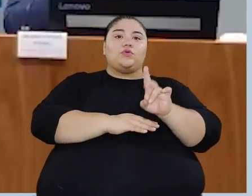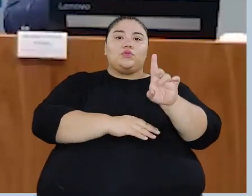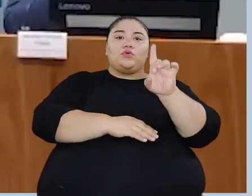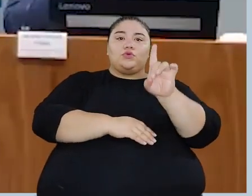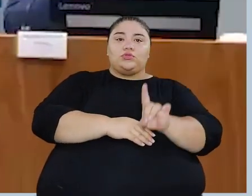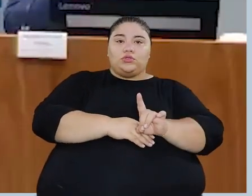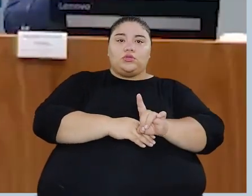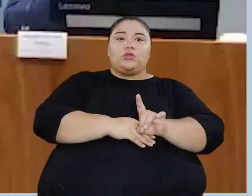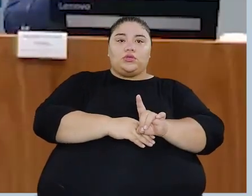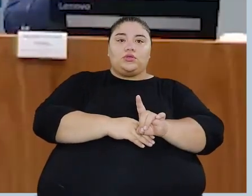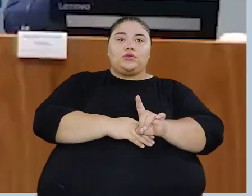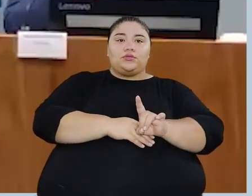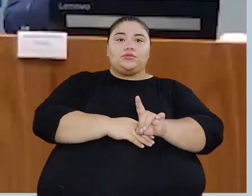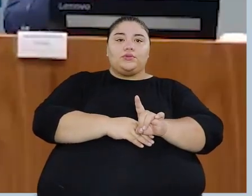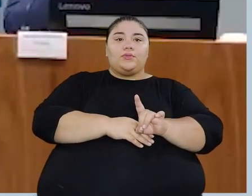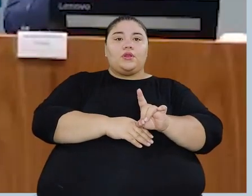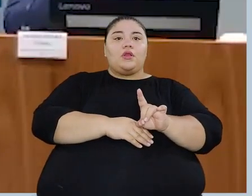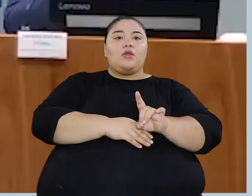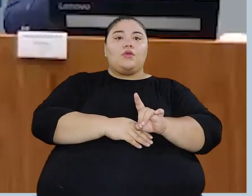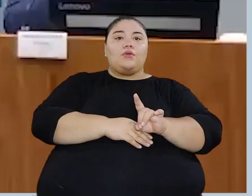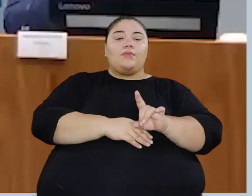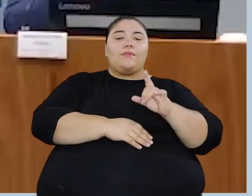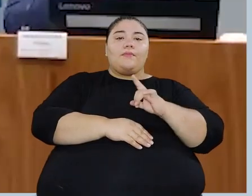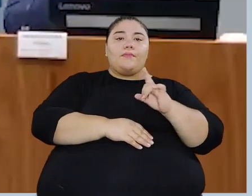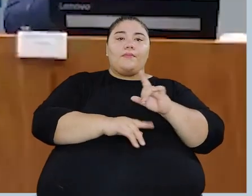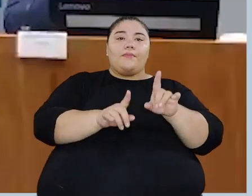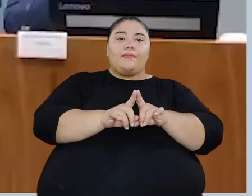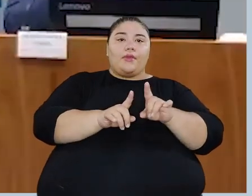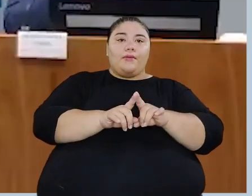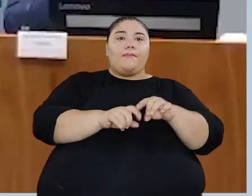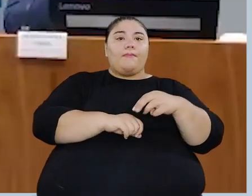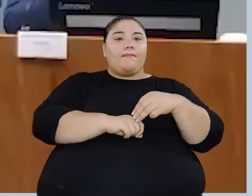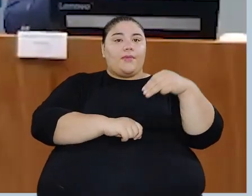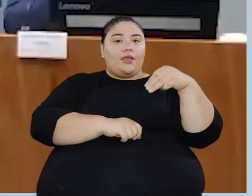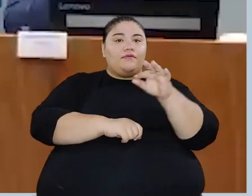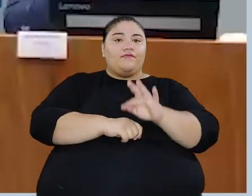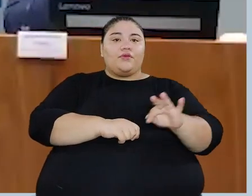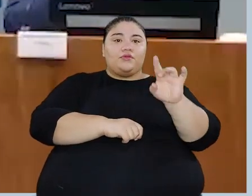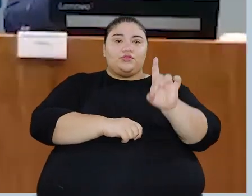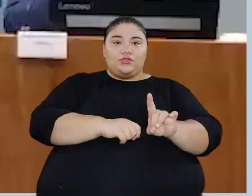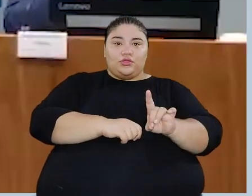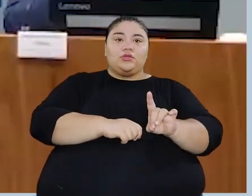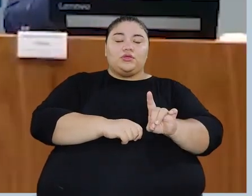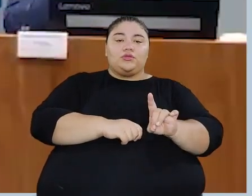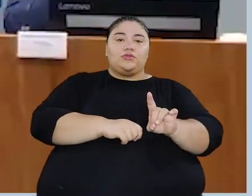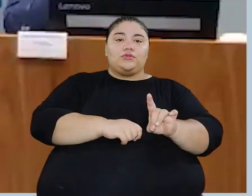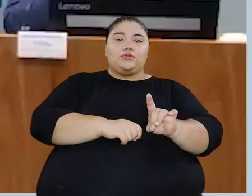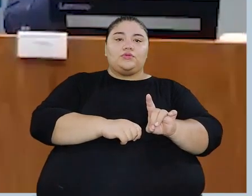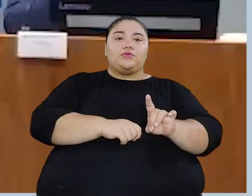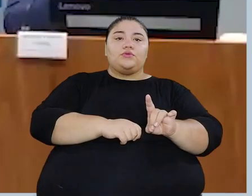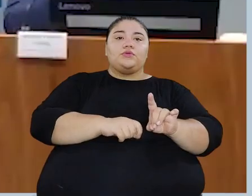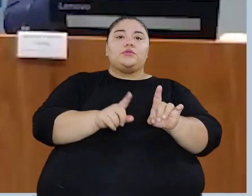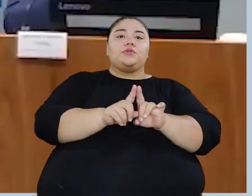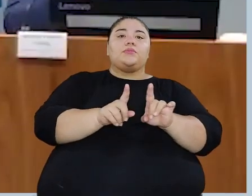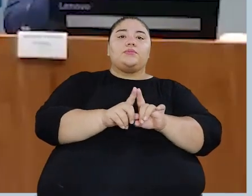em Direito de Estado pela Pontifícia Universidade Católica, mestre pela Faculdade de Direito de Recife, da Universidade